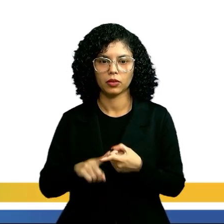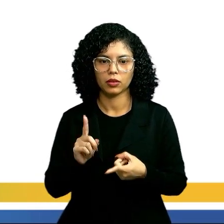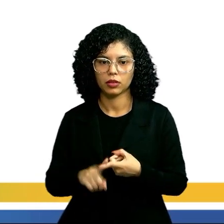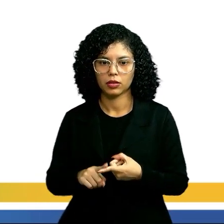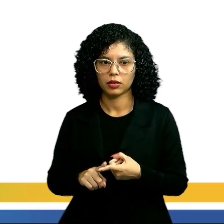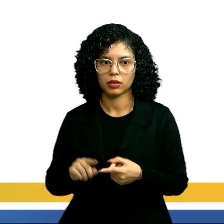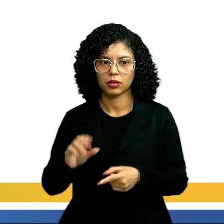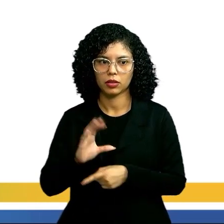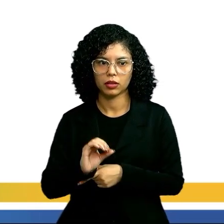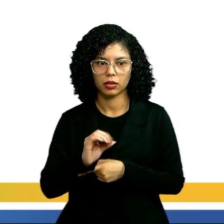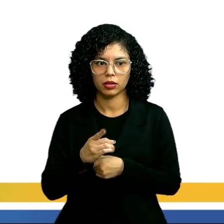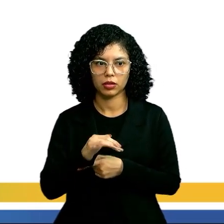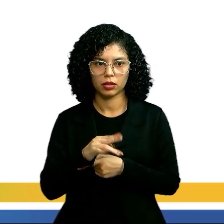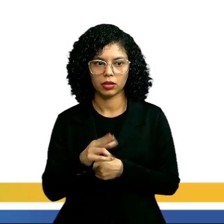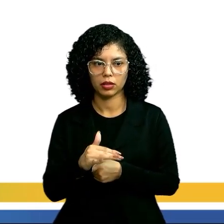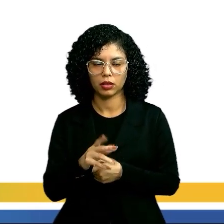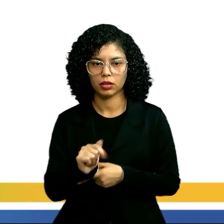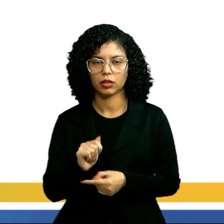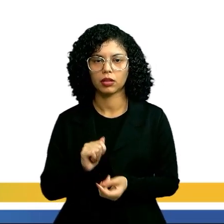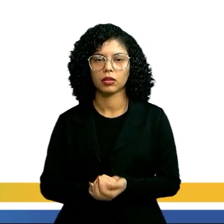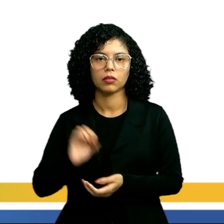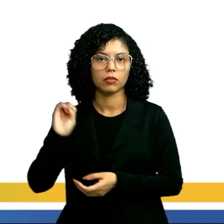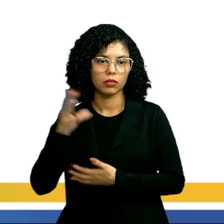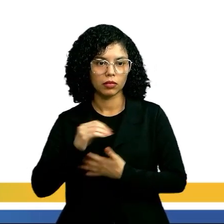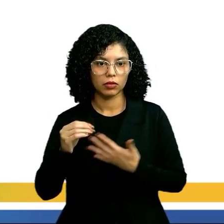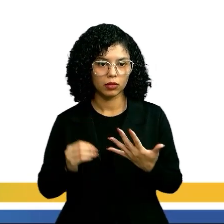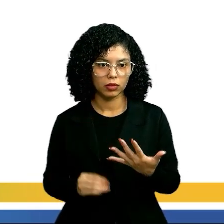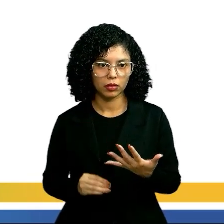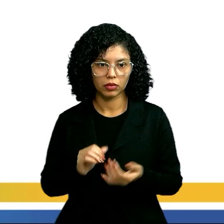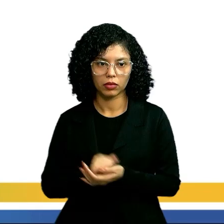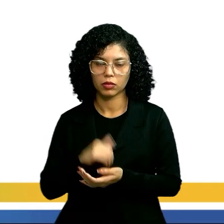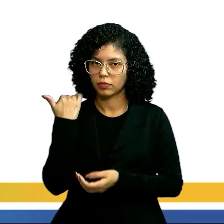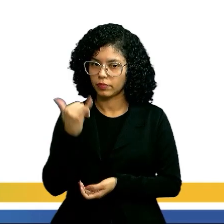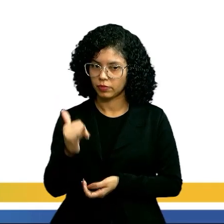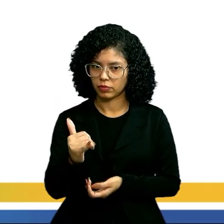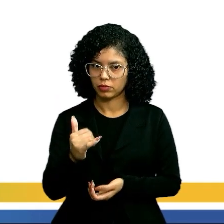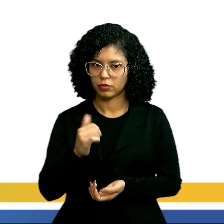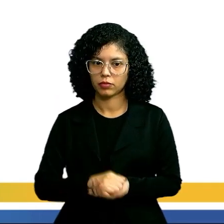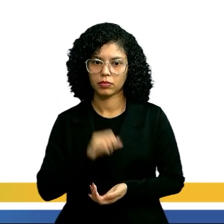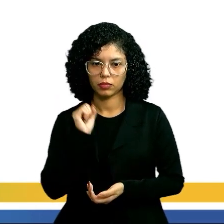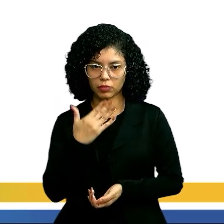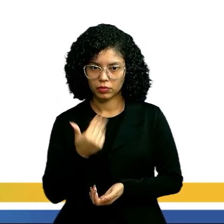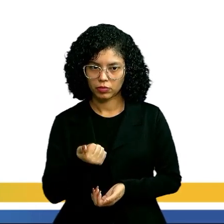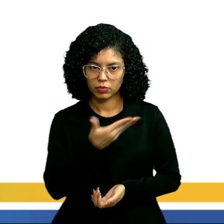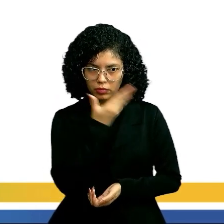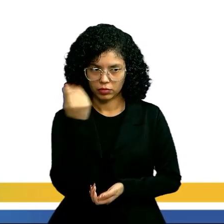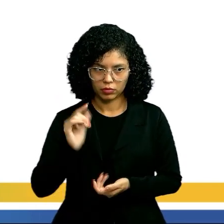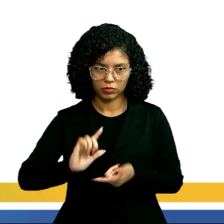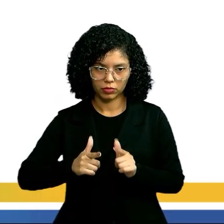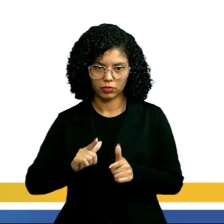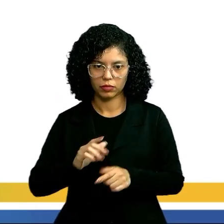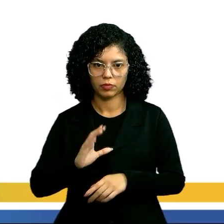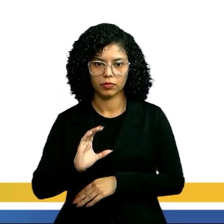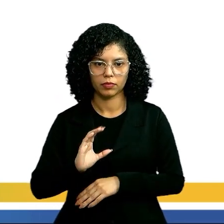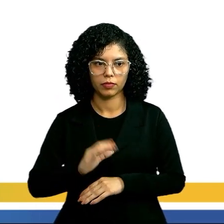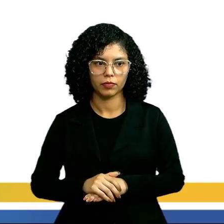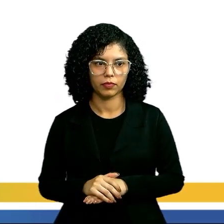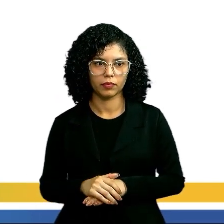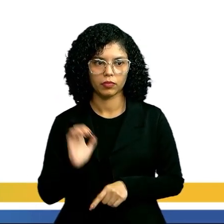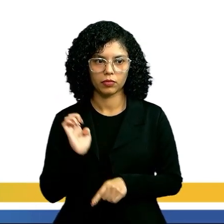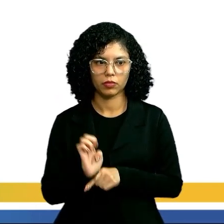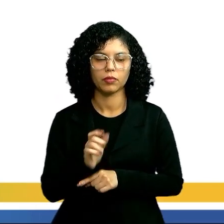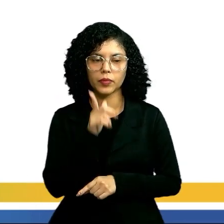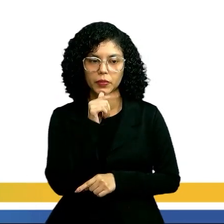Porque é oxidada, a oxidação só vai acontecer na cadeia transportadora de elétrons. Tá? Então esquece a letra C. Letra